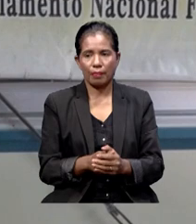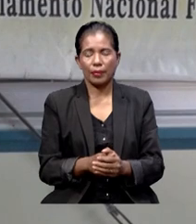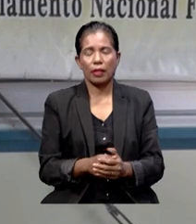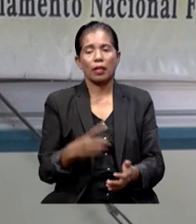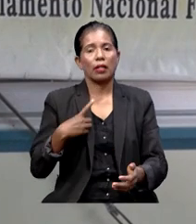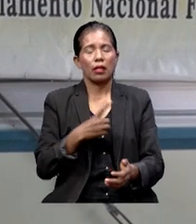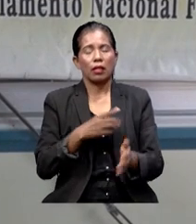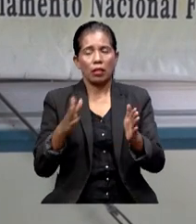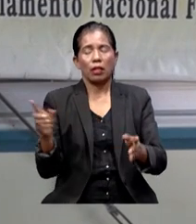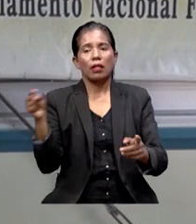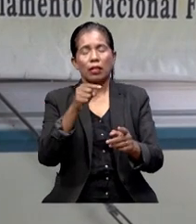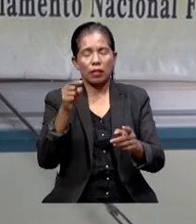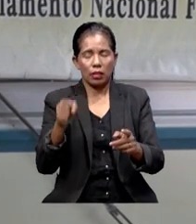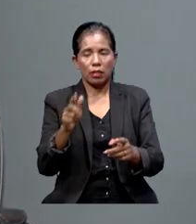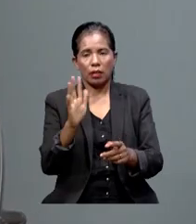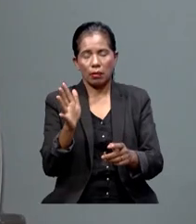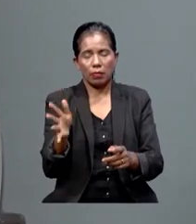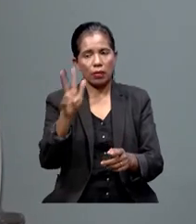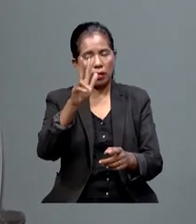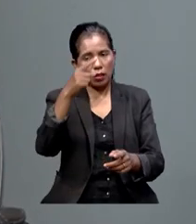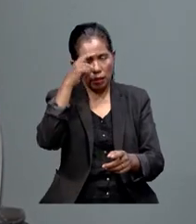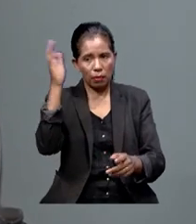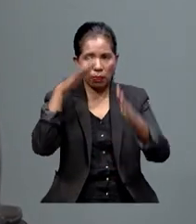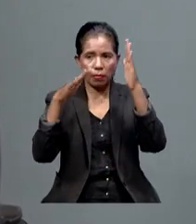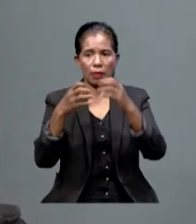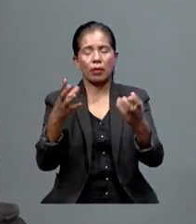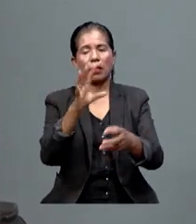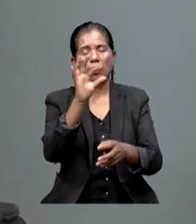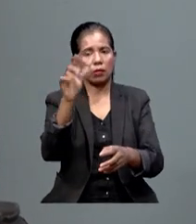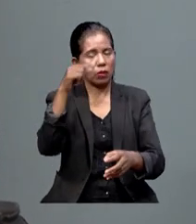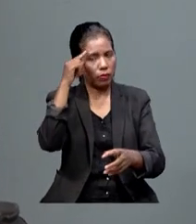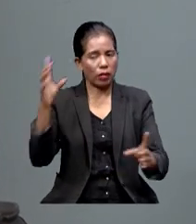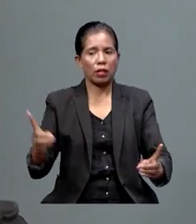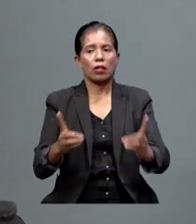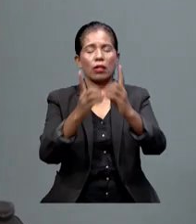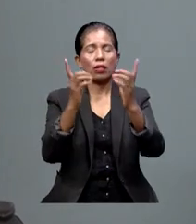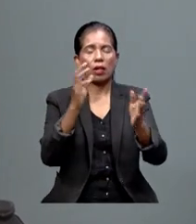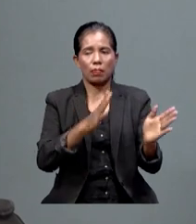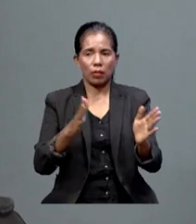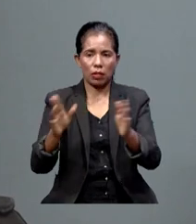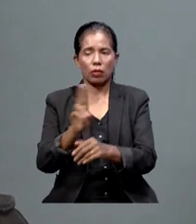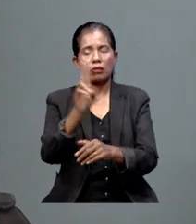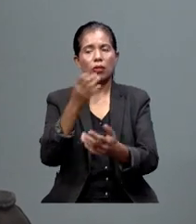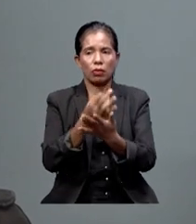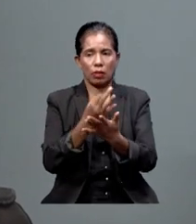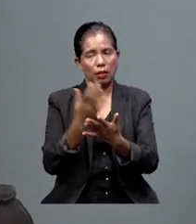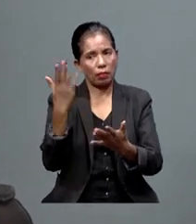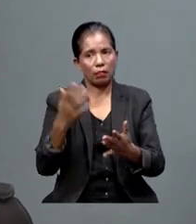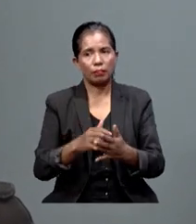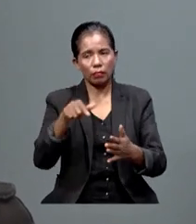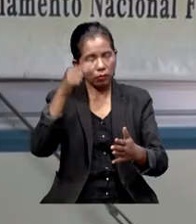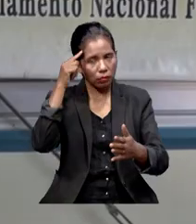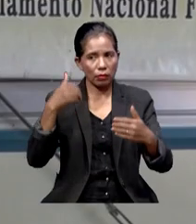ke execução foi em 15% lima no resintolo, tamba problema barak mak nono governo asoro, o li dificulta proceso execução refere. Governo ia